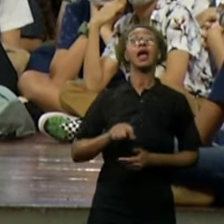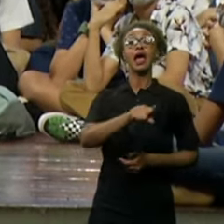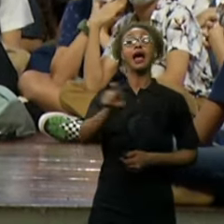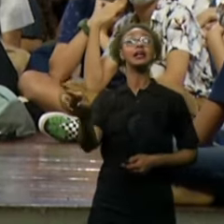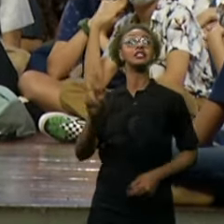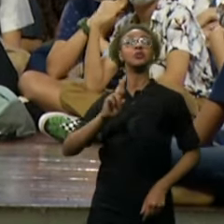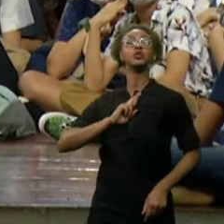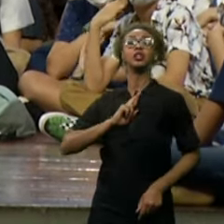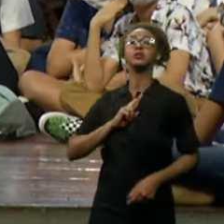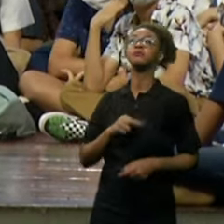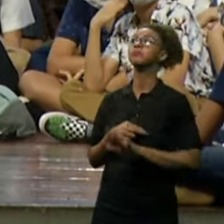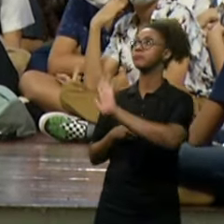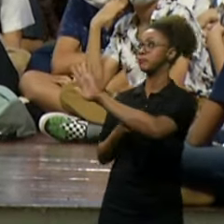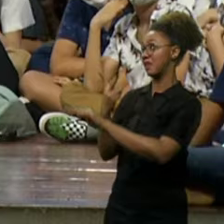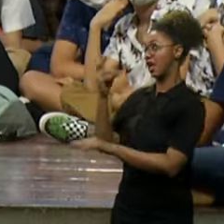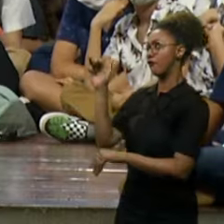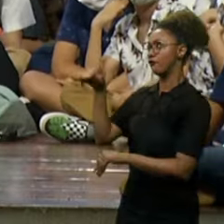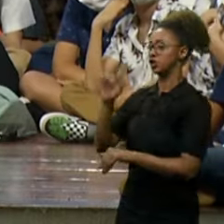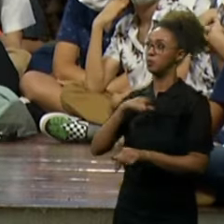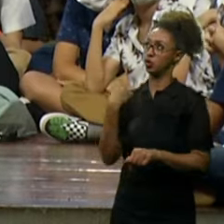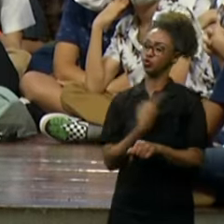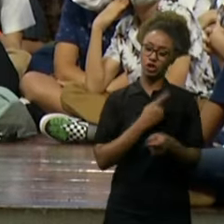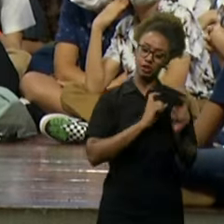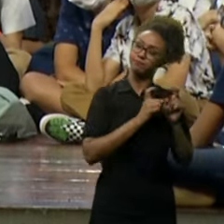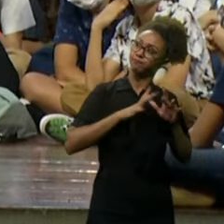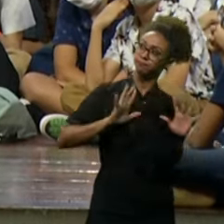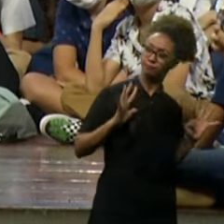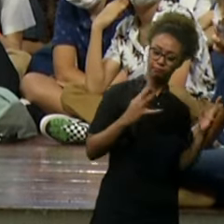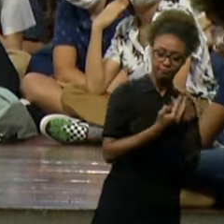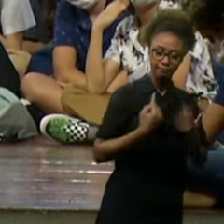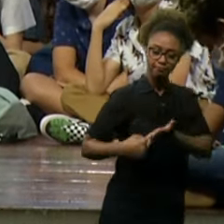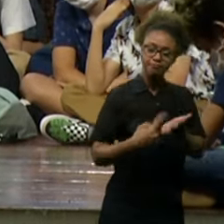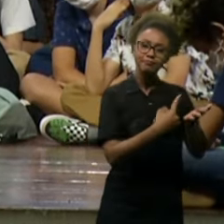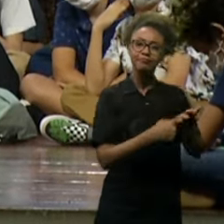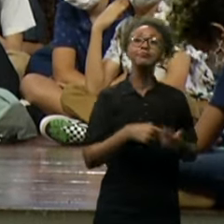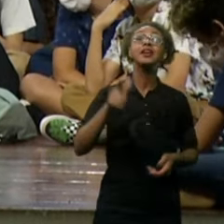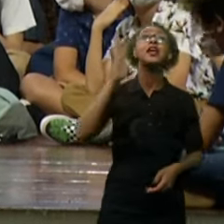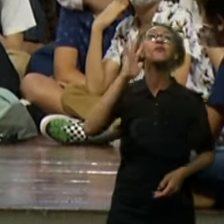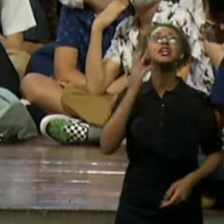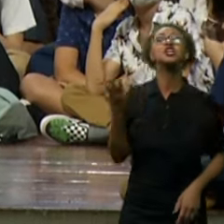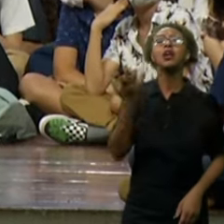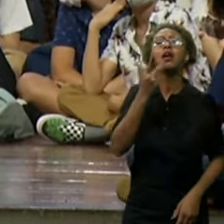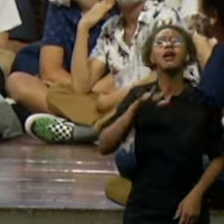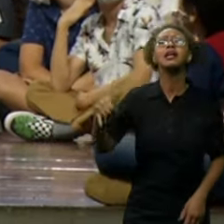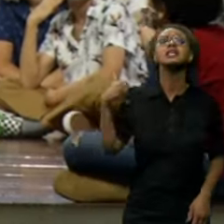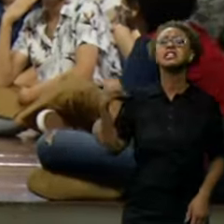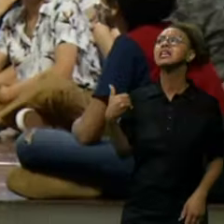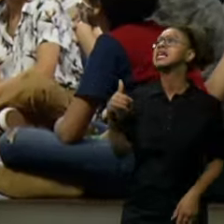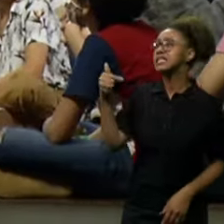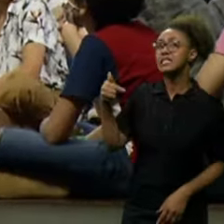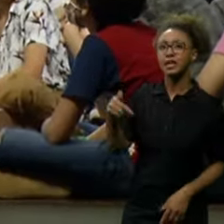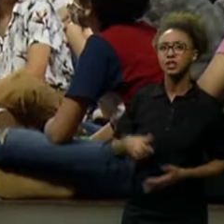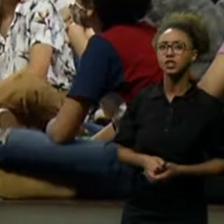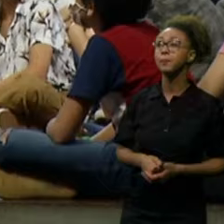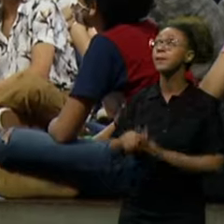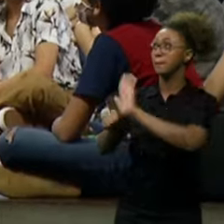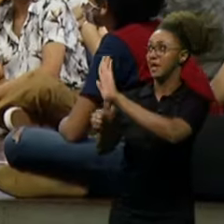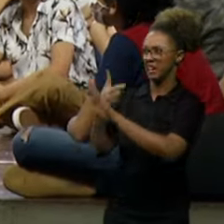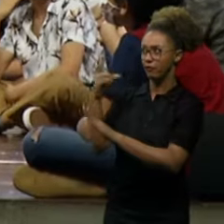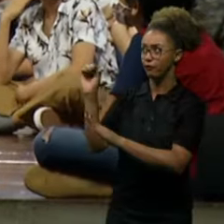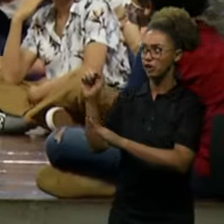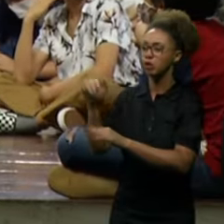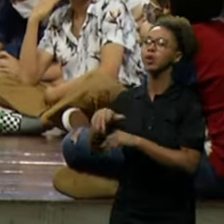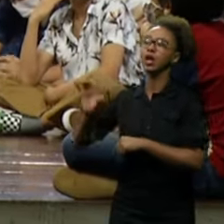e eram assim nos dá 20 minutos para gente reunir saber o que é que vai imagine crianças de 7 anos dizendo nos dá 20 minutos a gente vai reunir